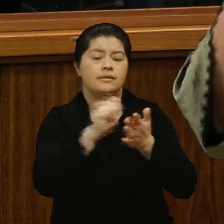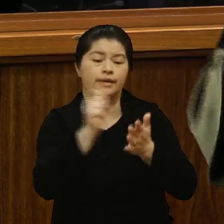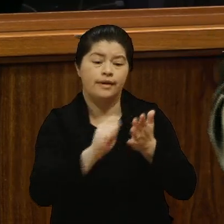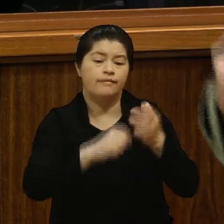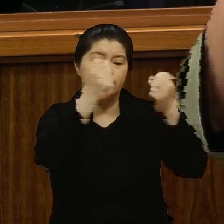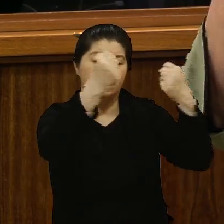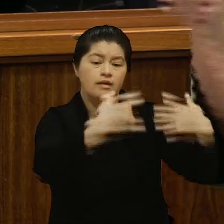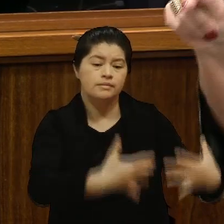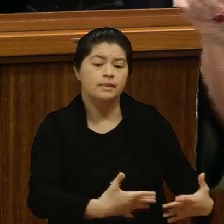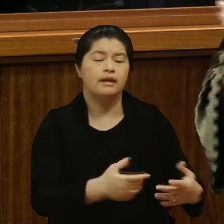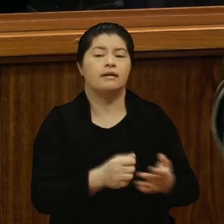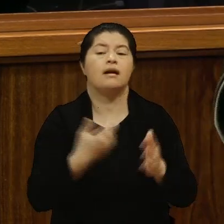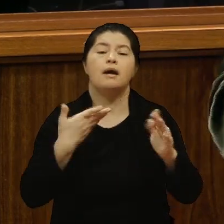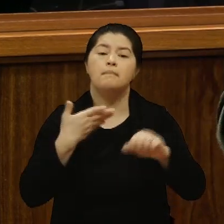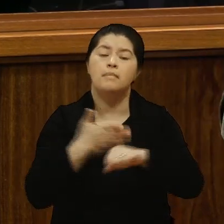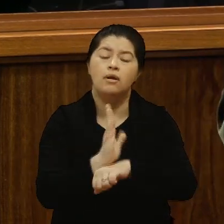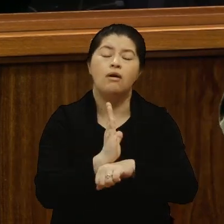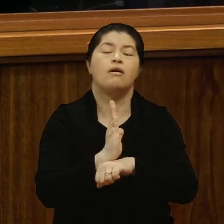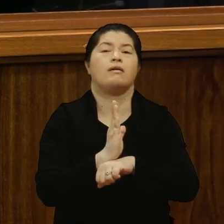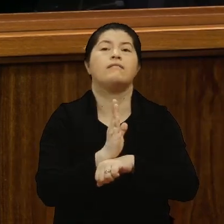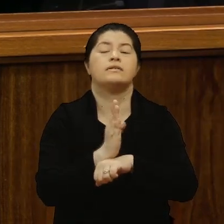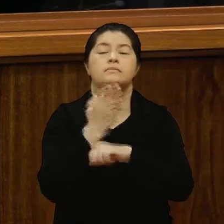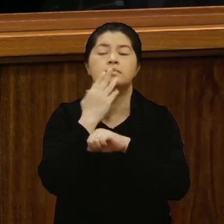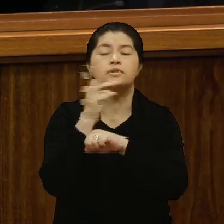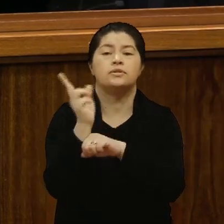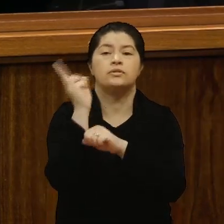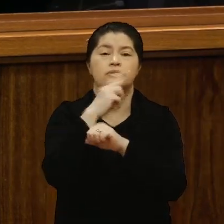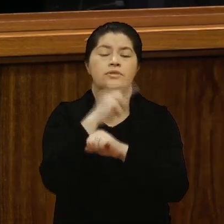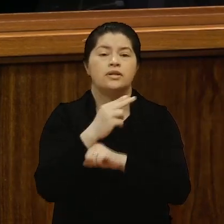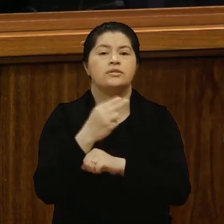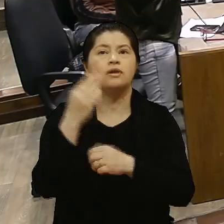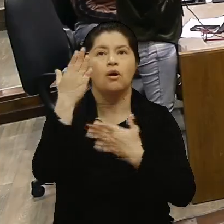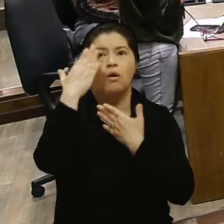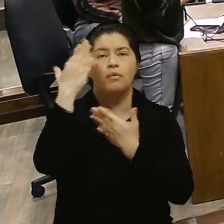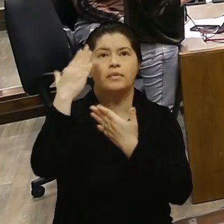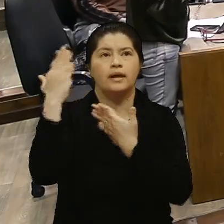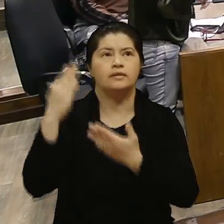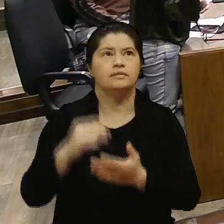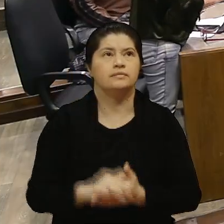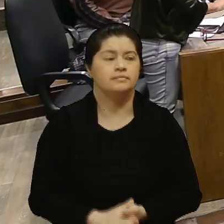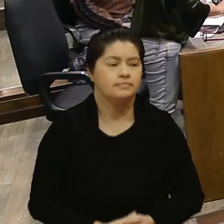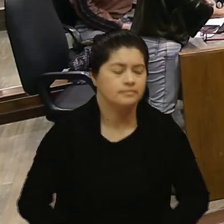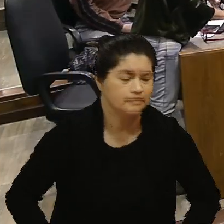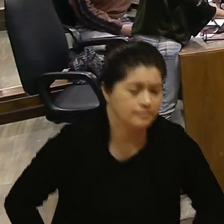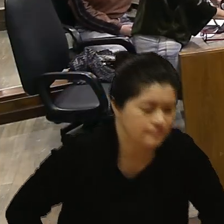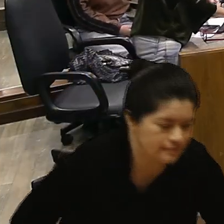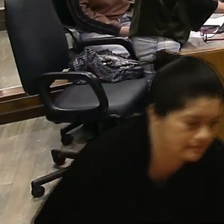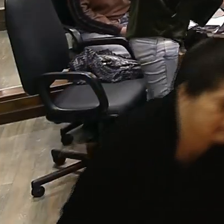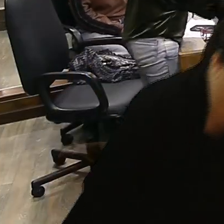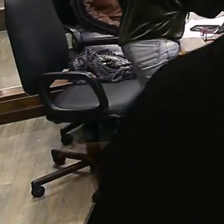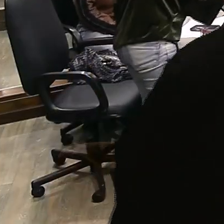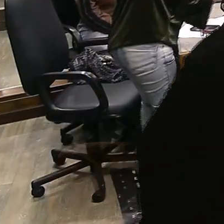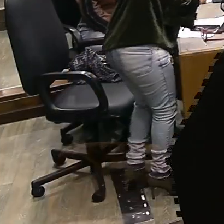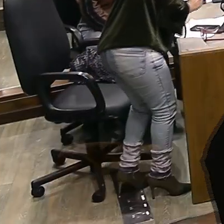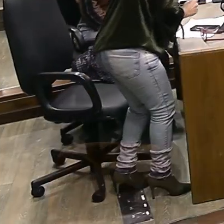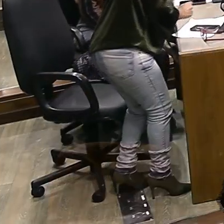oposição que aprove com urgência esse pedido de informação. Obrigada. Obrigado, vereadora Rose Frigieri.